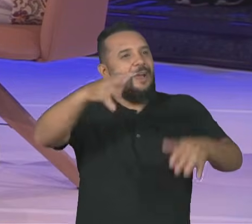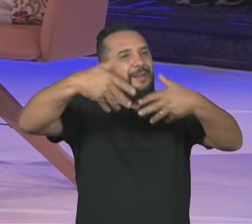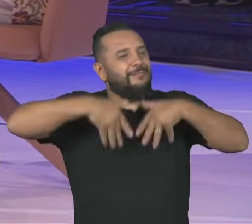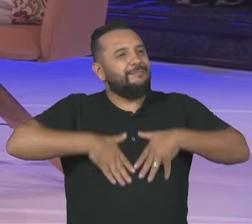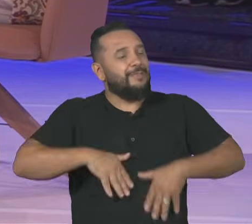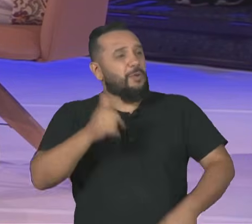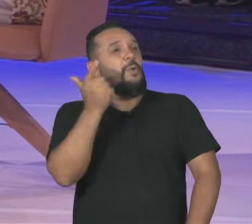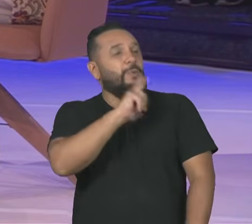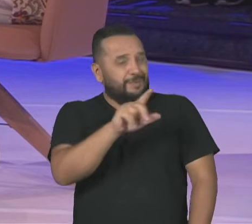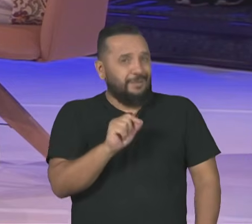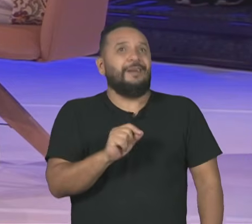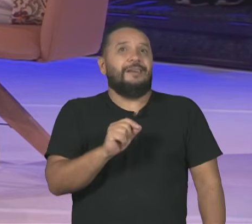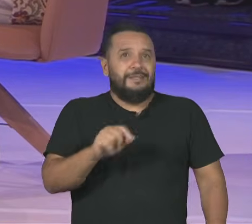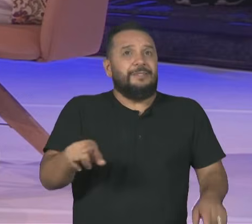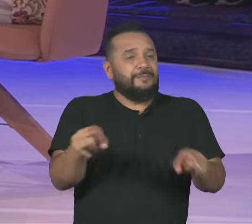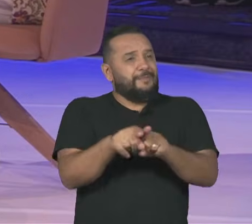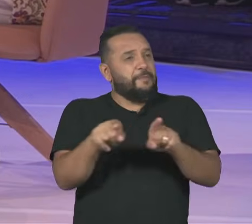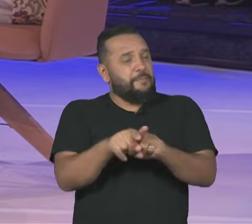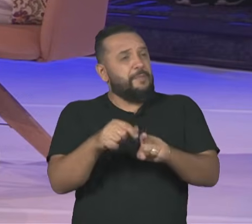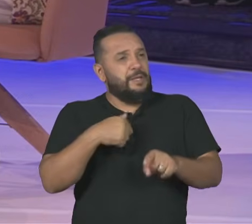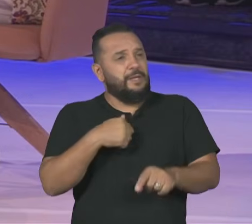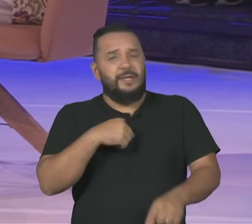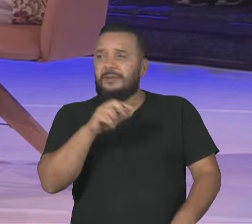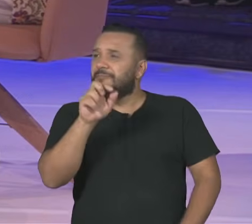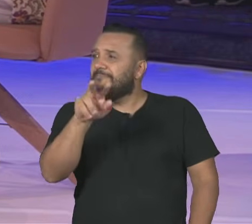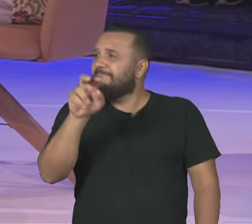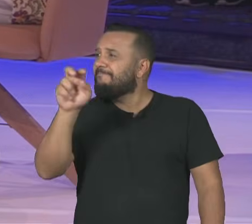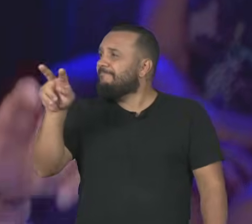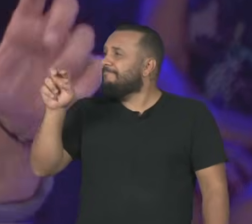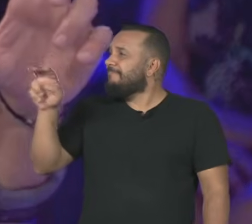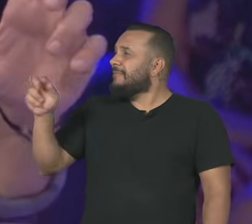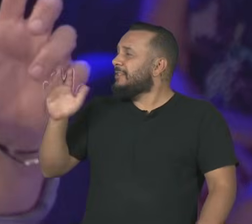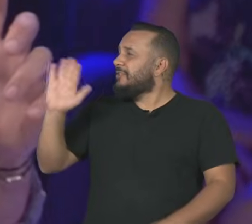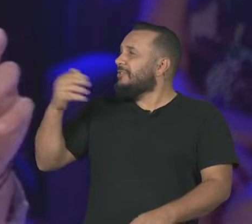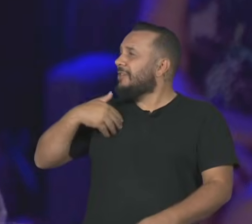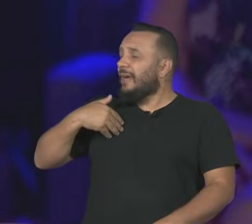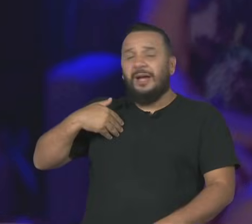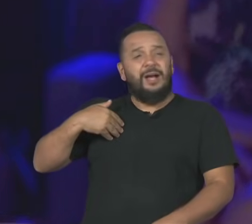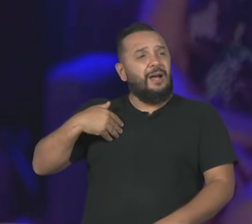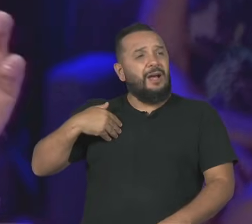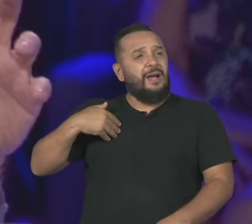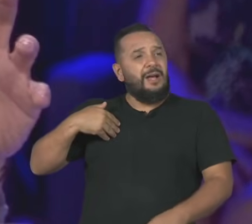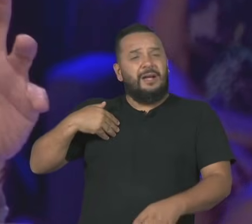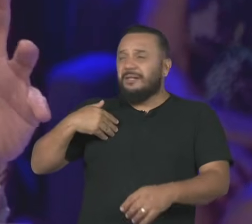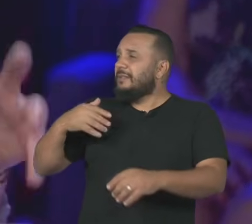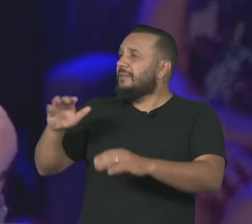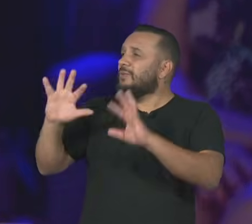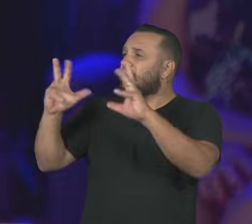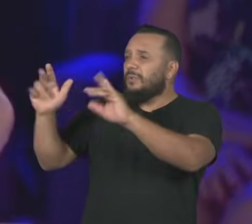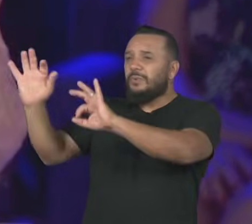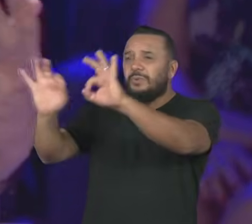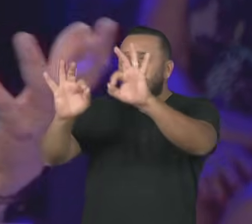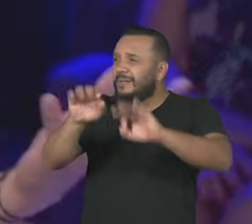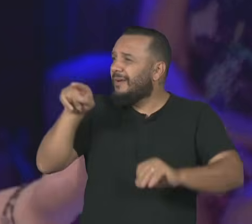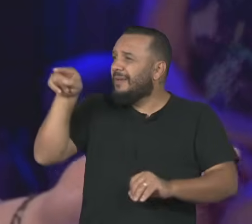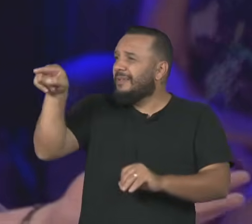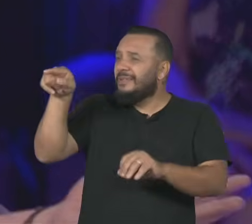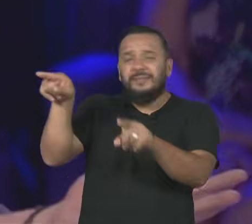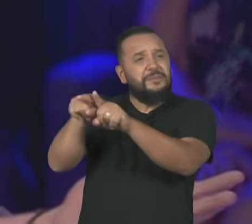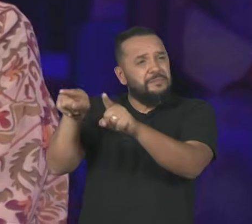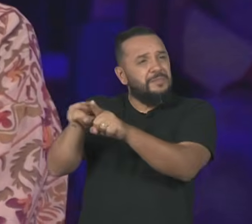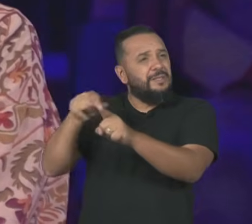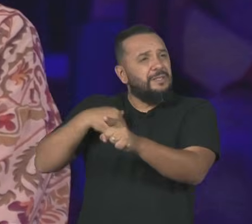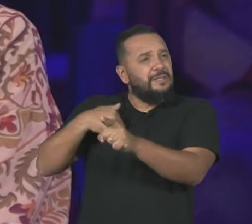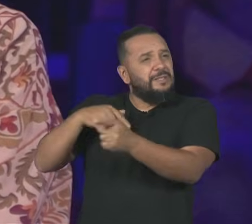vejo Exato. passar na galeria, cada clarão é como um dia. Depois você É vai vendo cada maravilhoso. construção ali. E além dele ser um